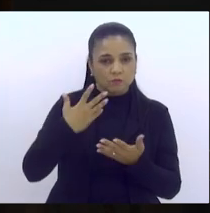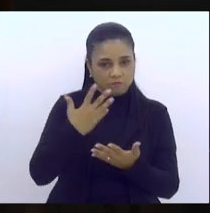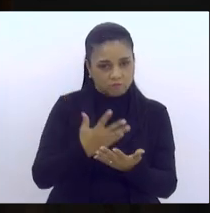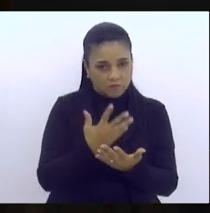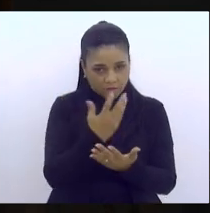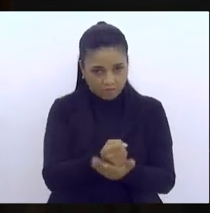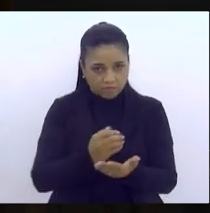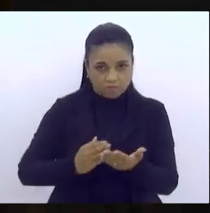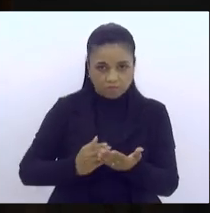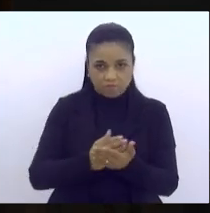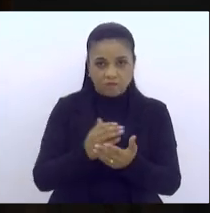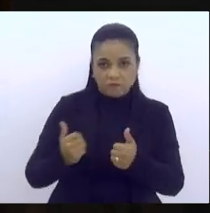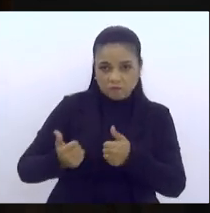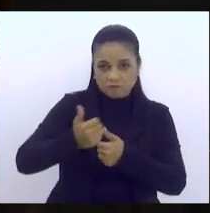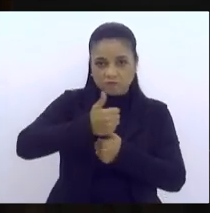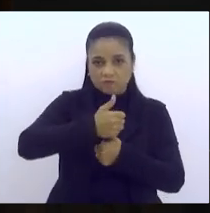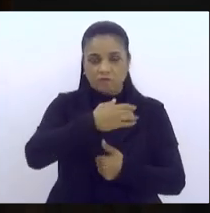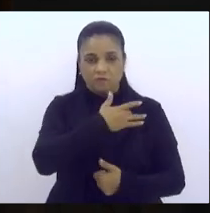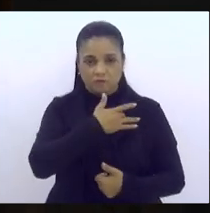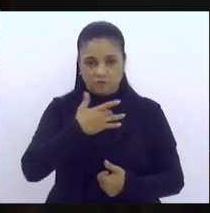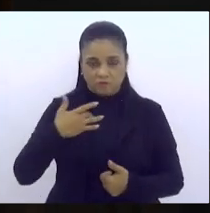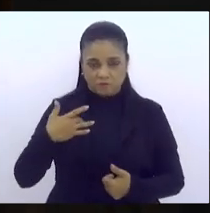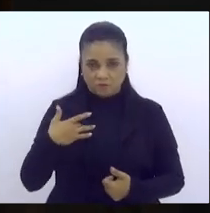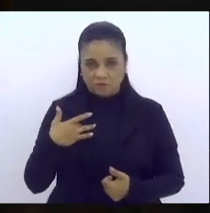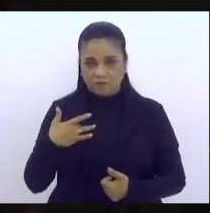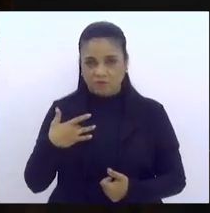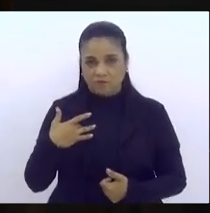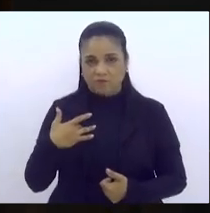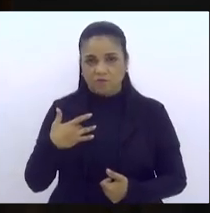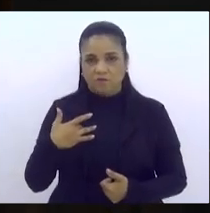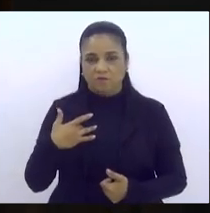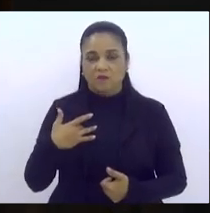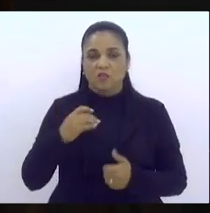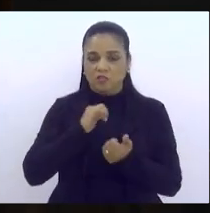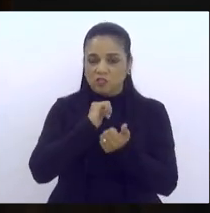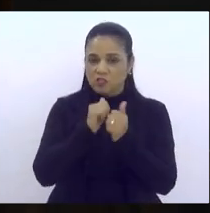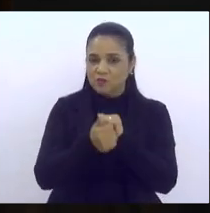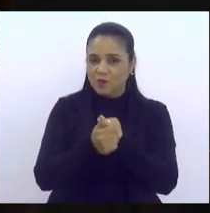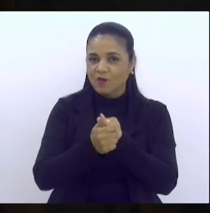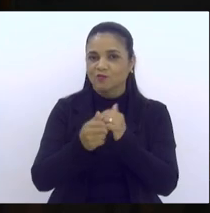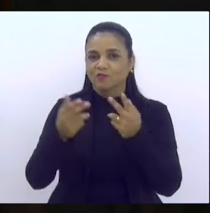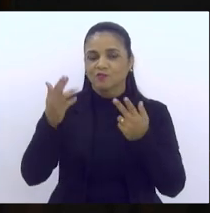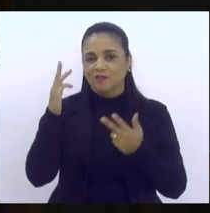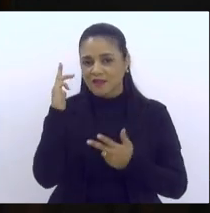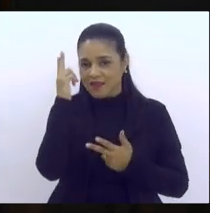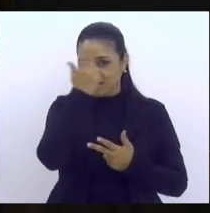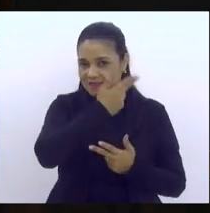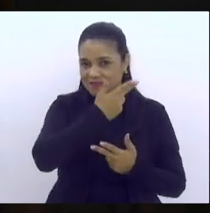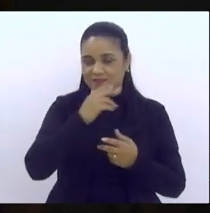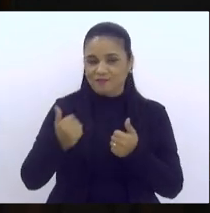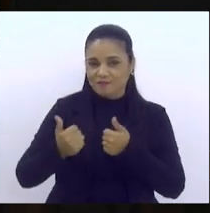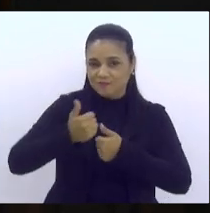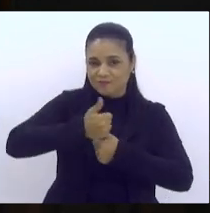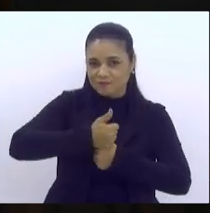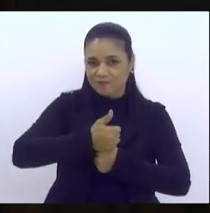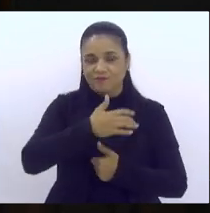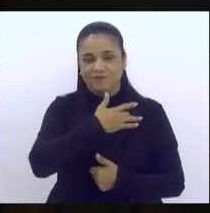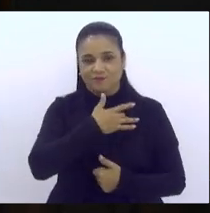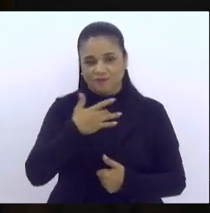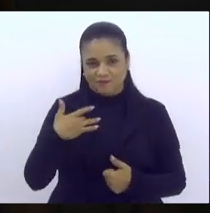com substitutivo da Comissão de Saúde. De Esporte e Lazer, favorável, com substitutivo da Comissão de